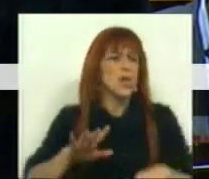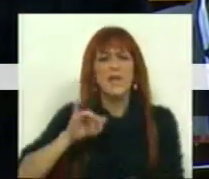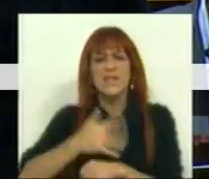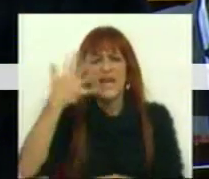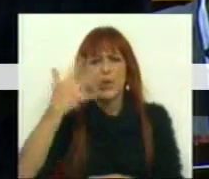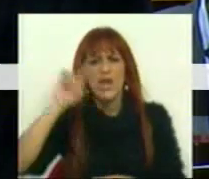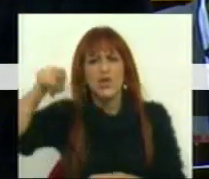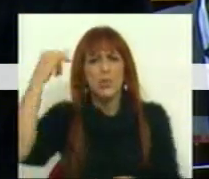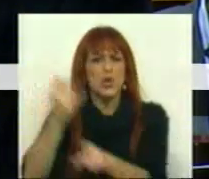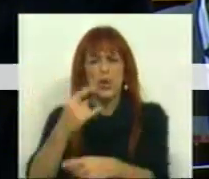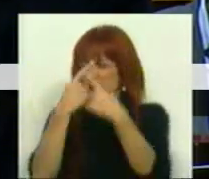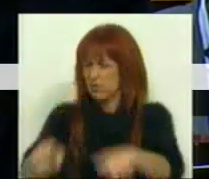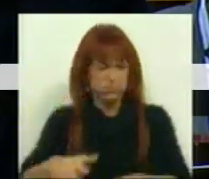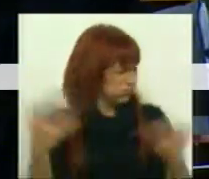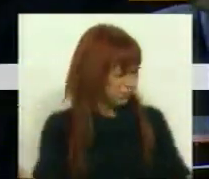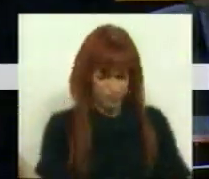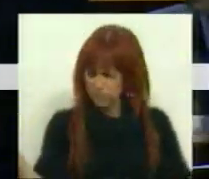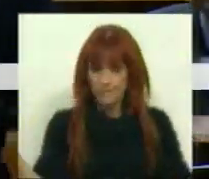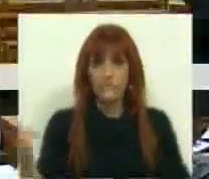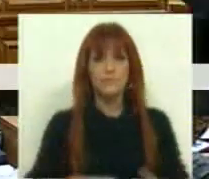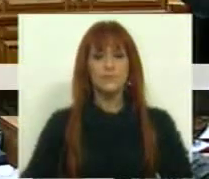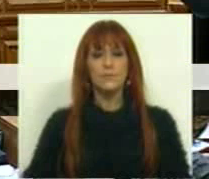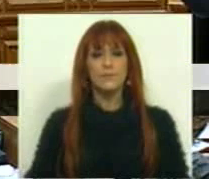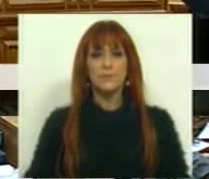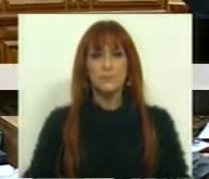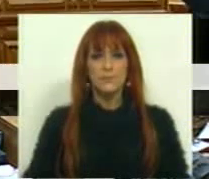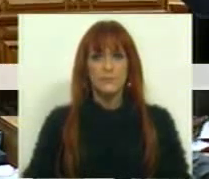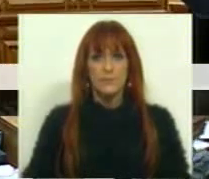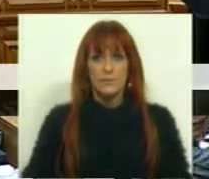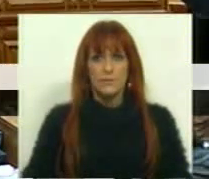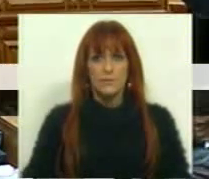5 dias depois outra, exatamente o seu contrário.